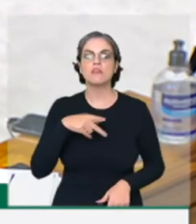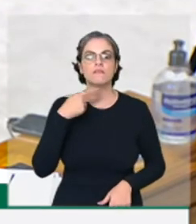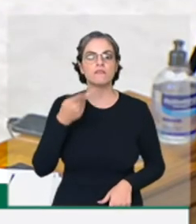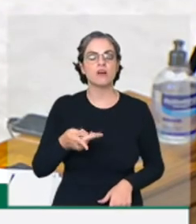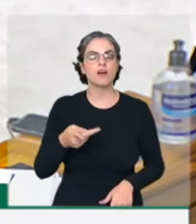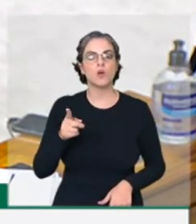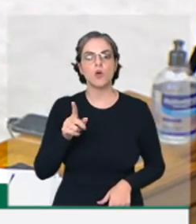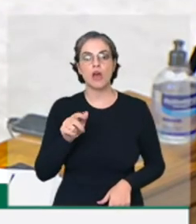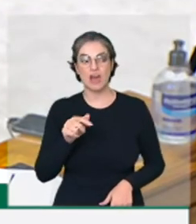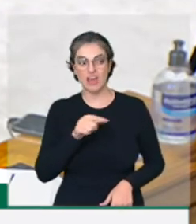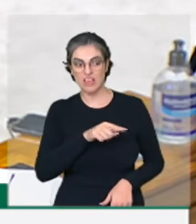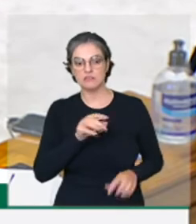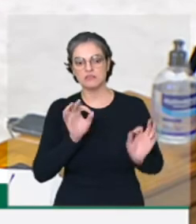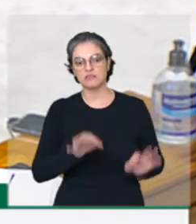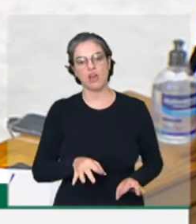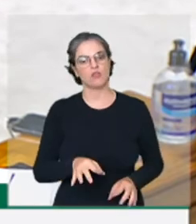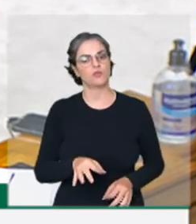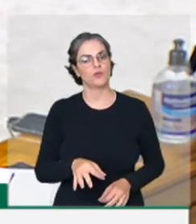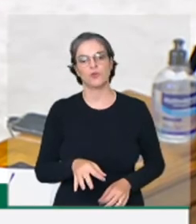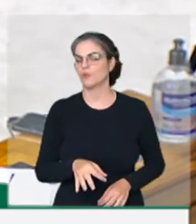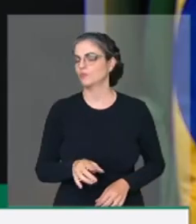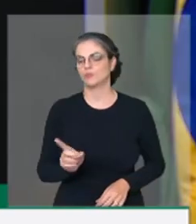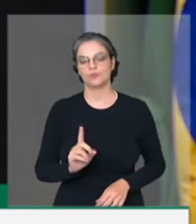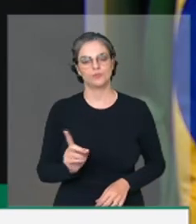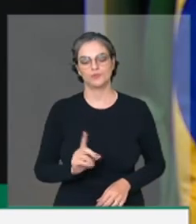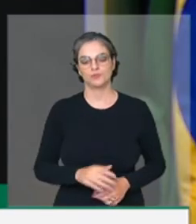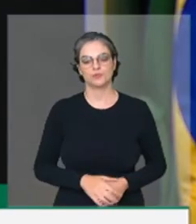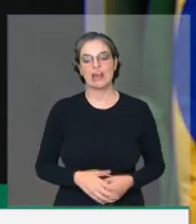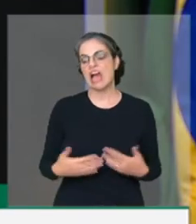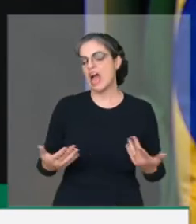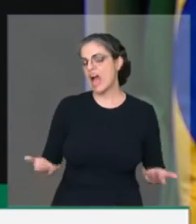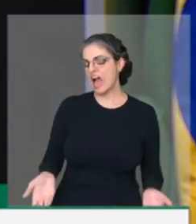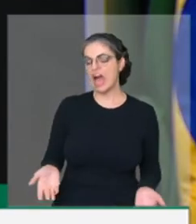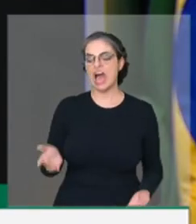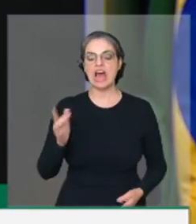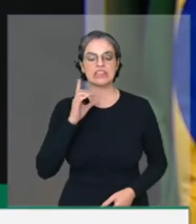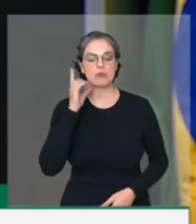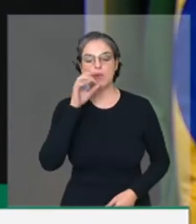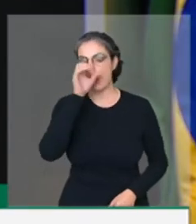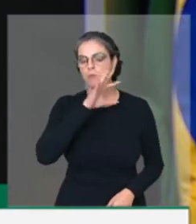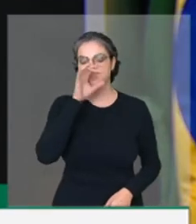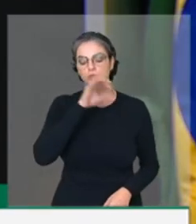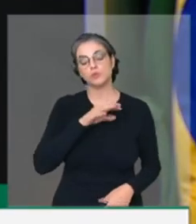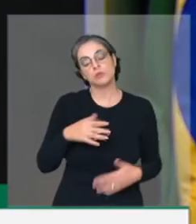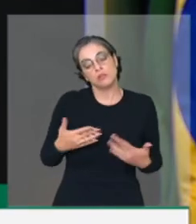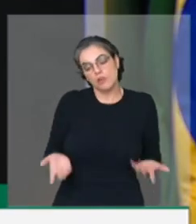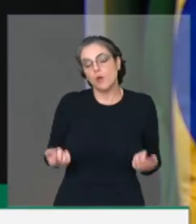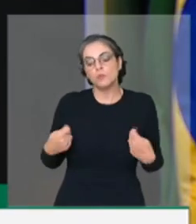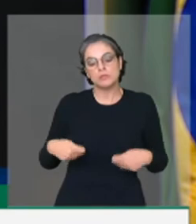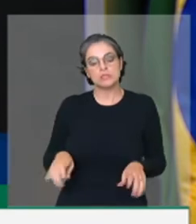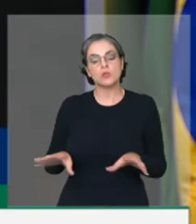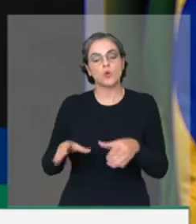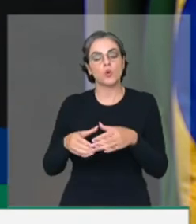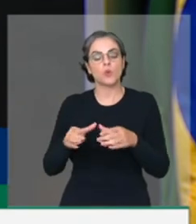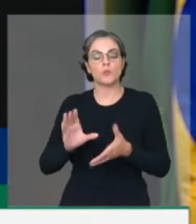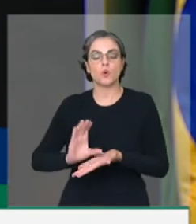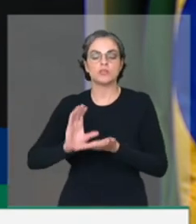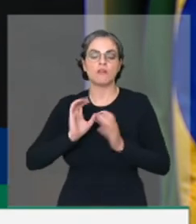praticado pelo STF foi correto. Ah, mas o deputado abusou da autoridade dele. Pois ele responda no Conselho de Ética.